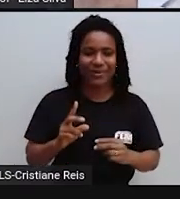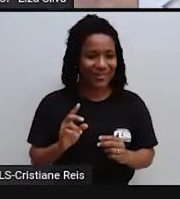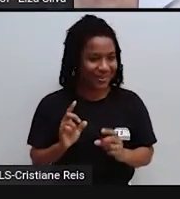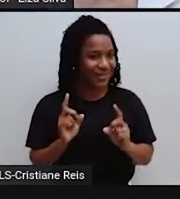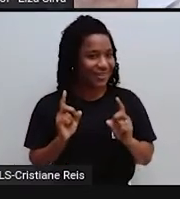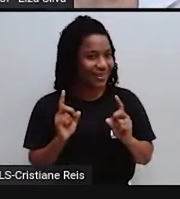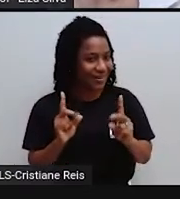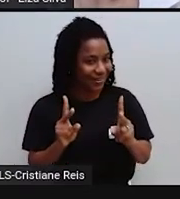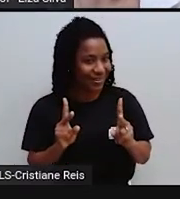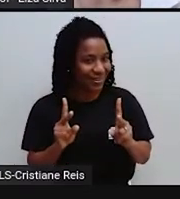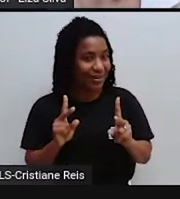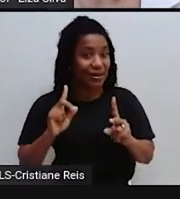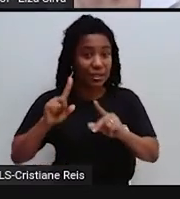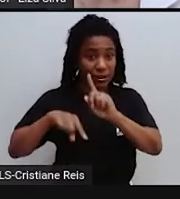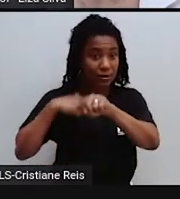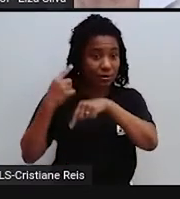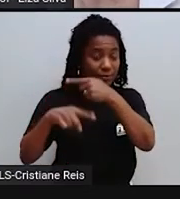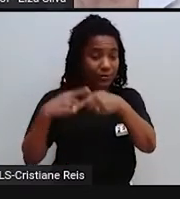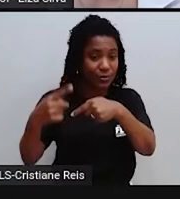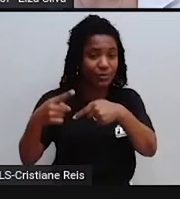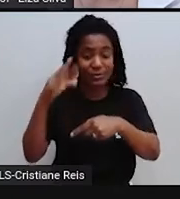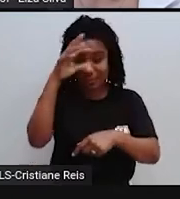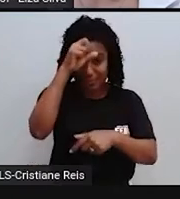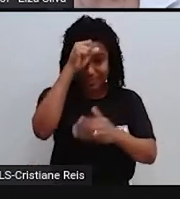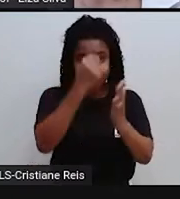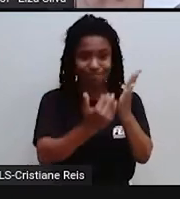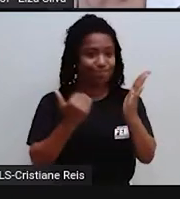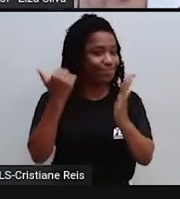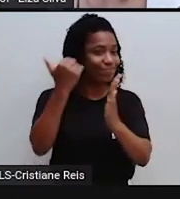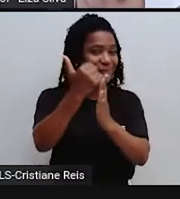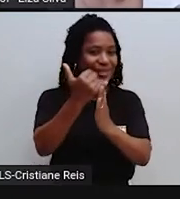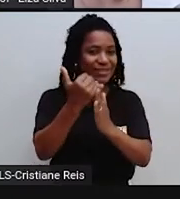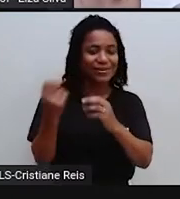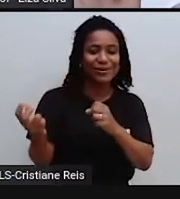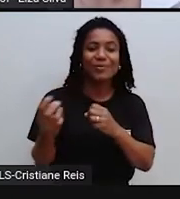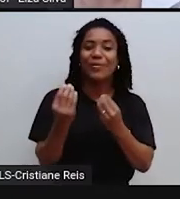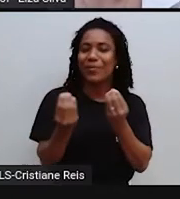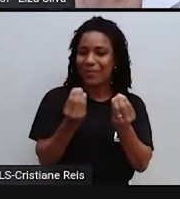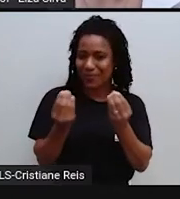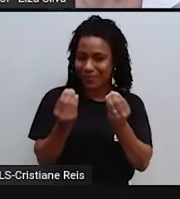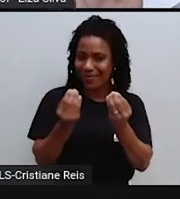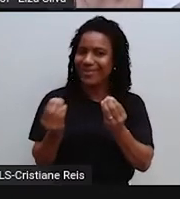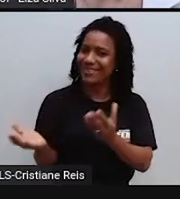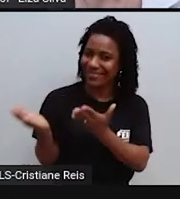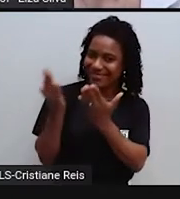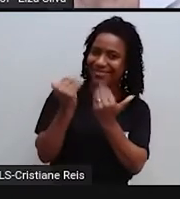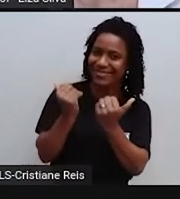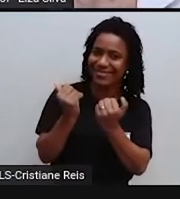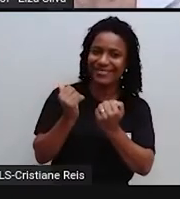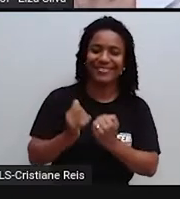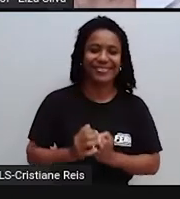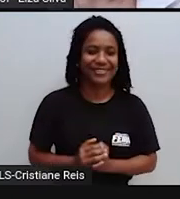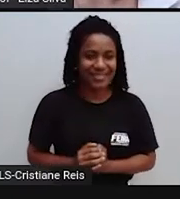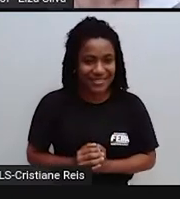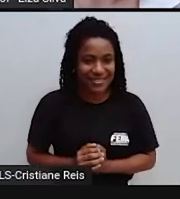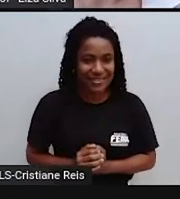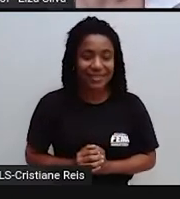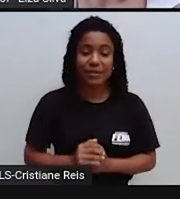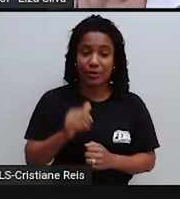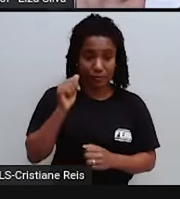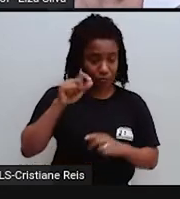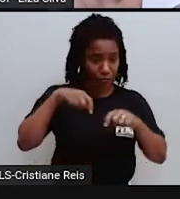no decorrer da aula, você vai conhecer um pouco mais sobre ele. Let's go! Vamos lá? Eu sou